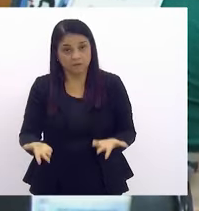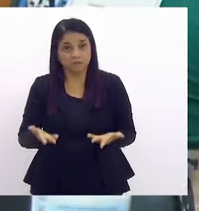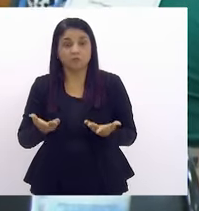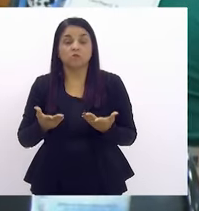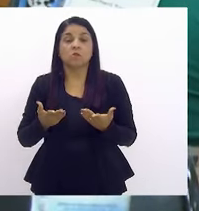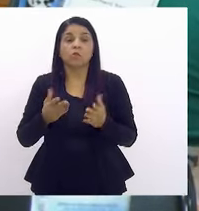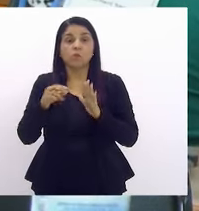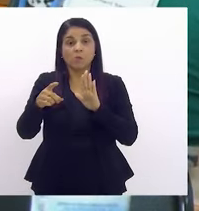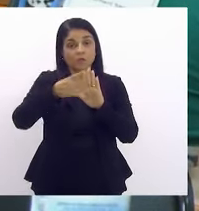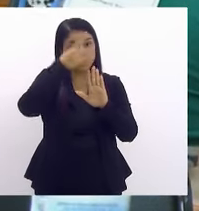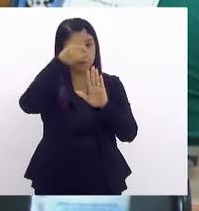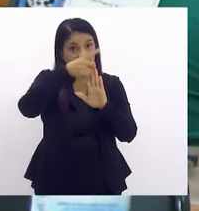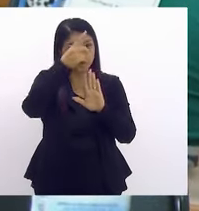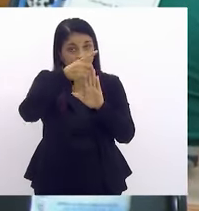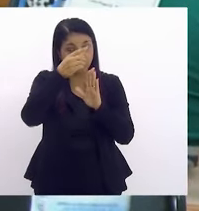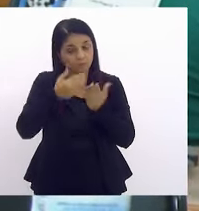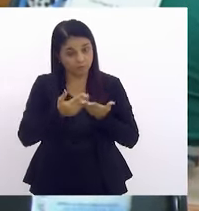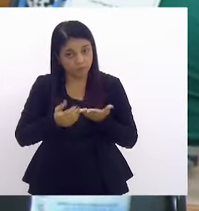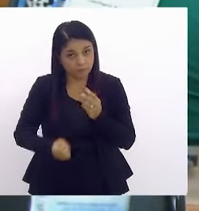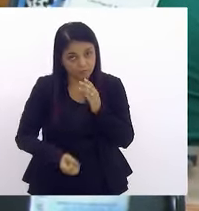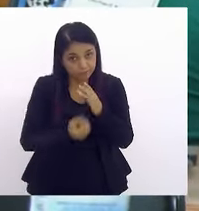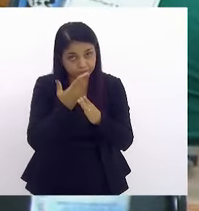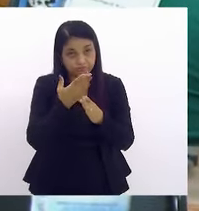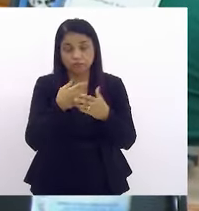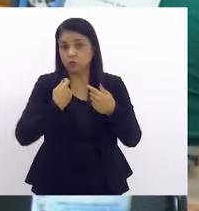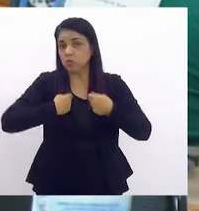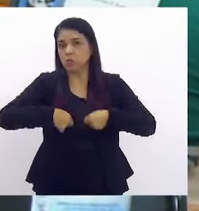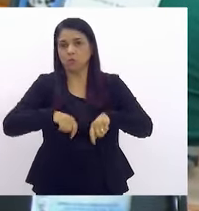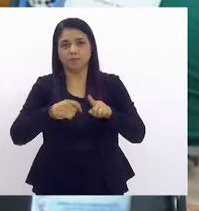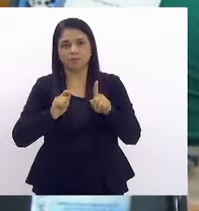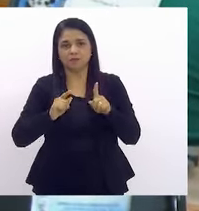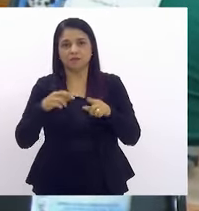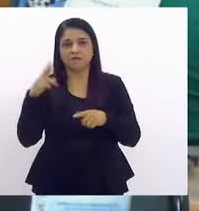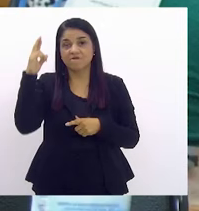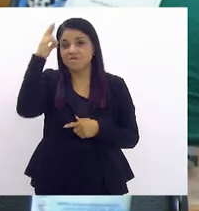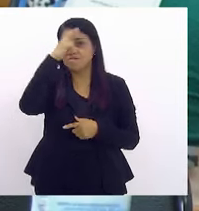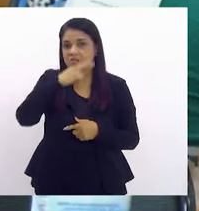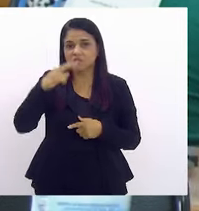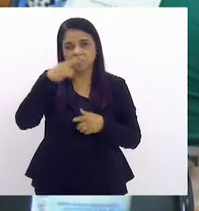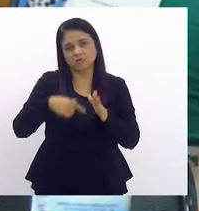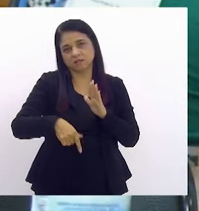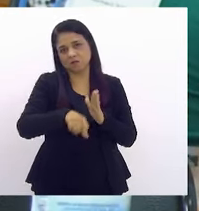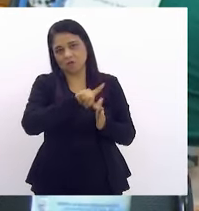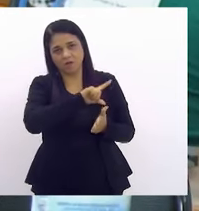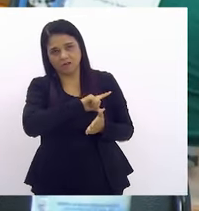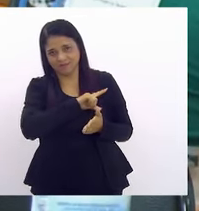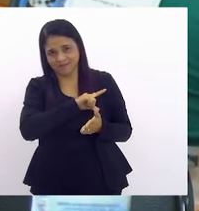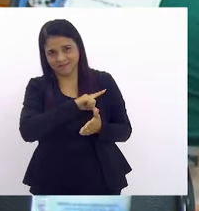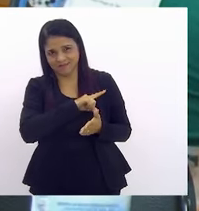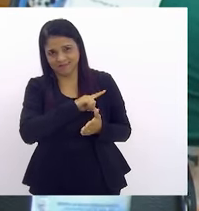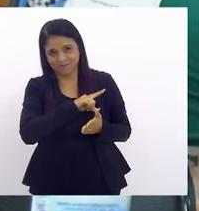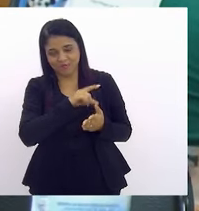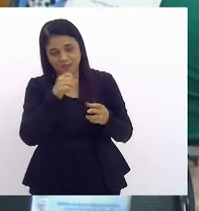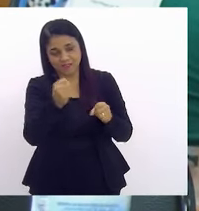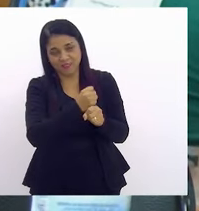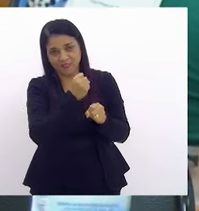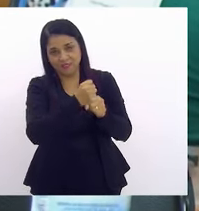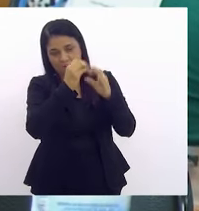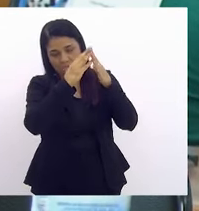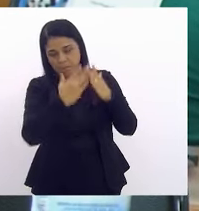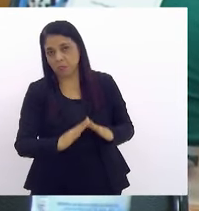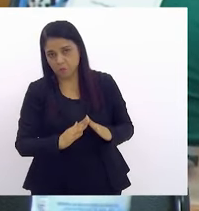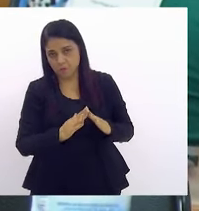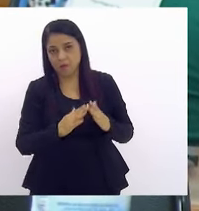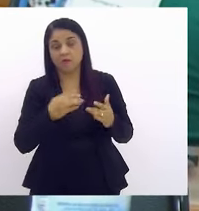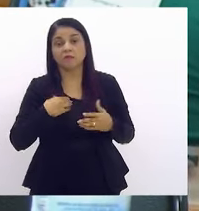decreto, não se precisa mais de atos fiscais precedentes para fazer uma demolição. O decreto que a gente tinha em